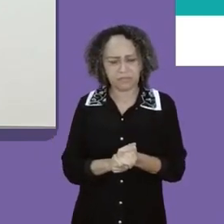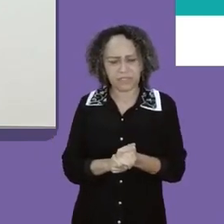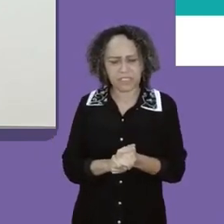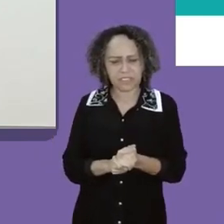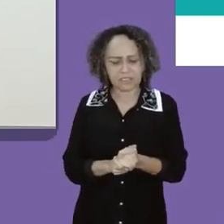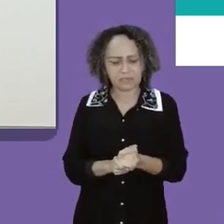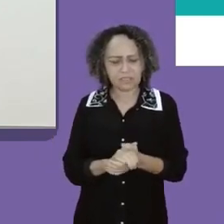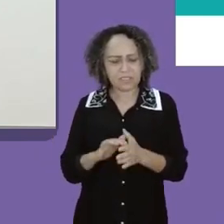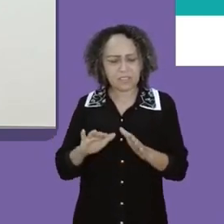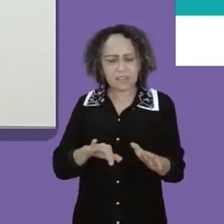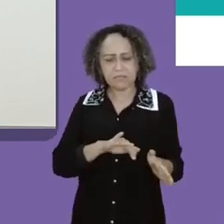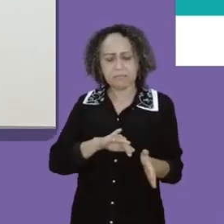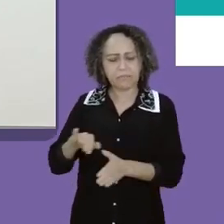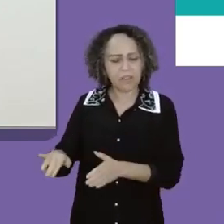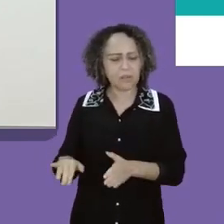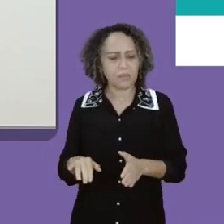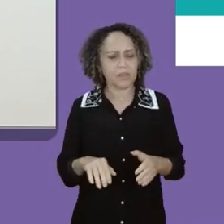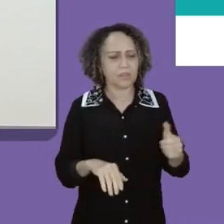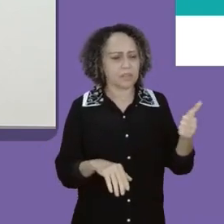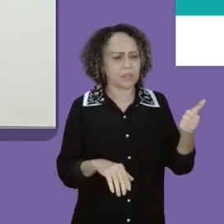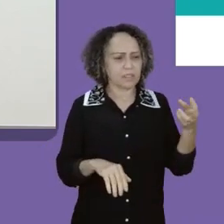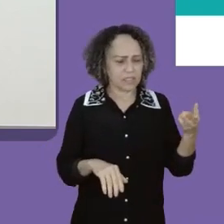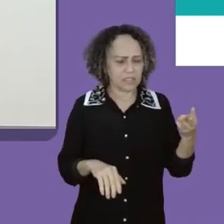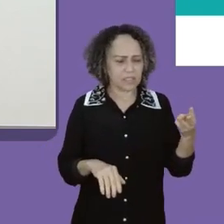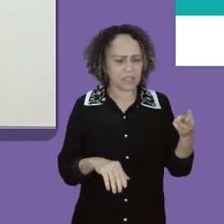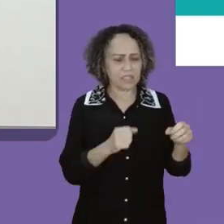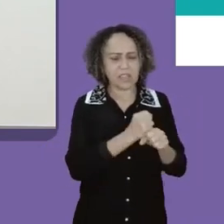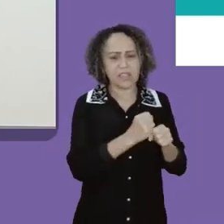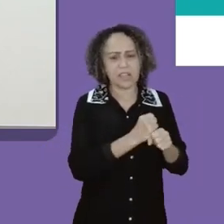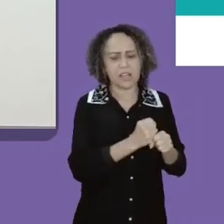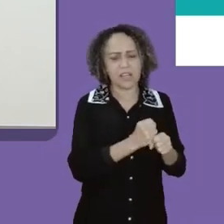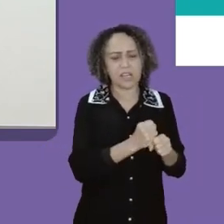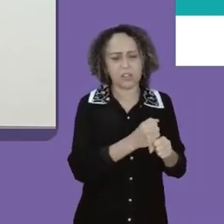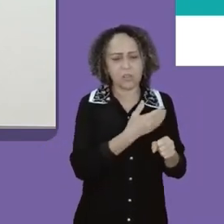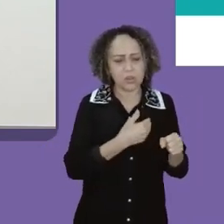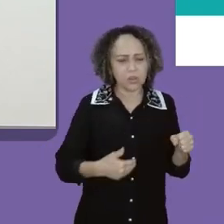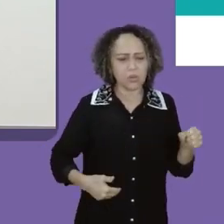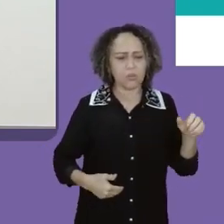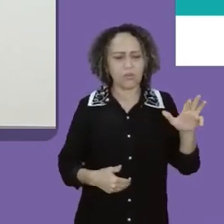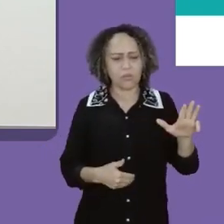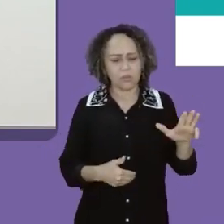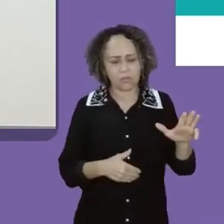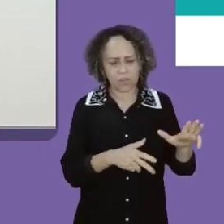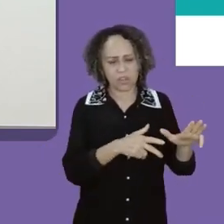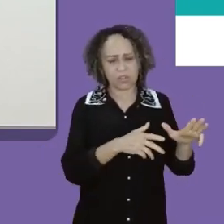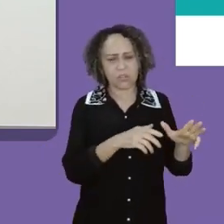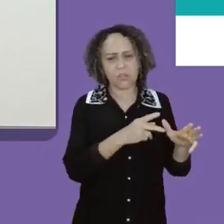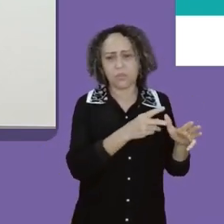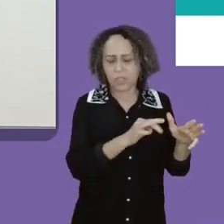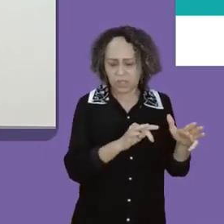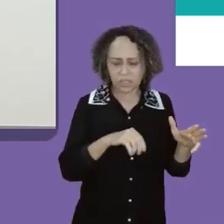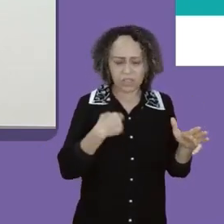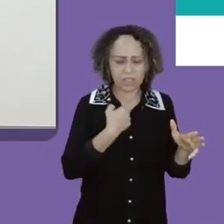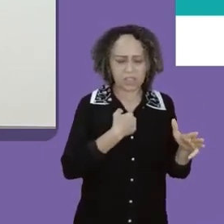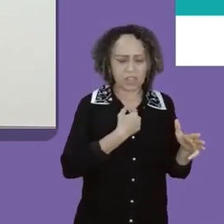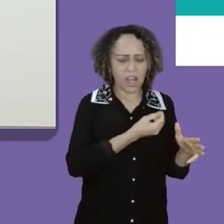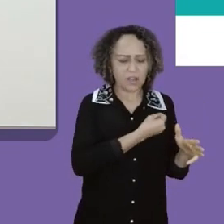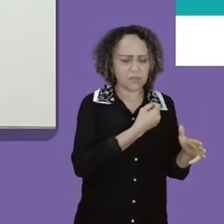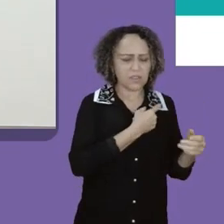de muitas pessoas da cidade onde vocês moram. E essas pessoas vão perder os direitos. Nós precisamos resistir a isso. E